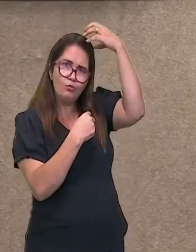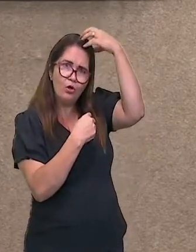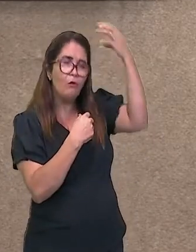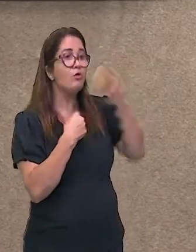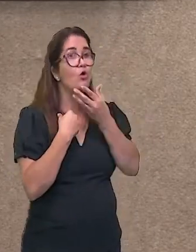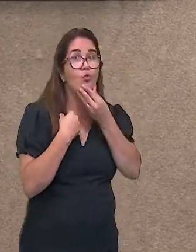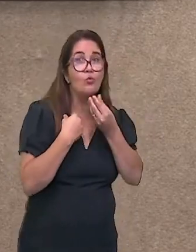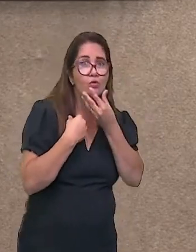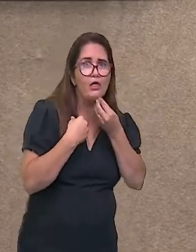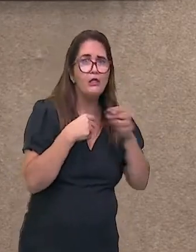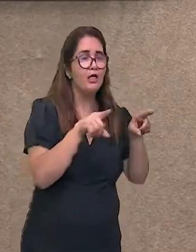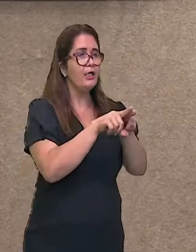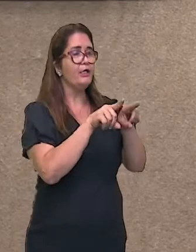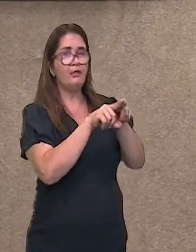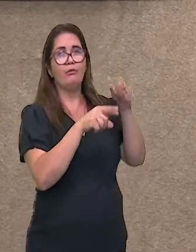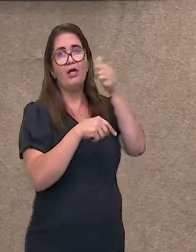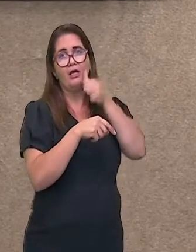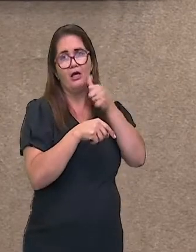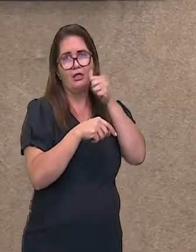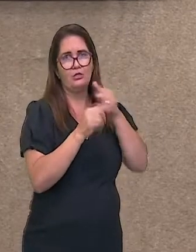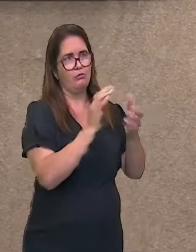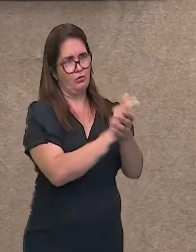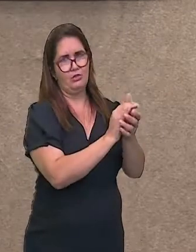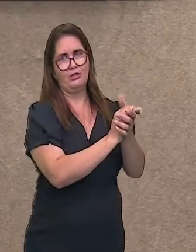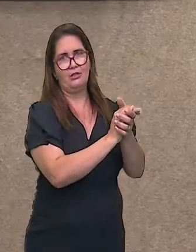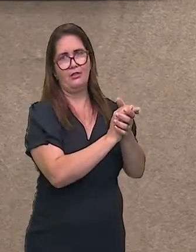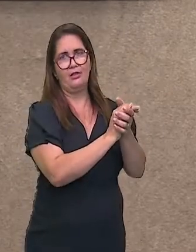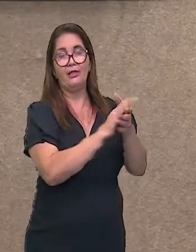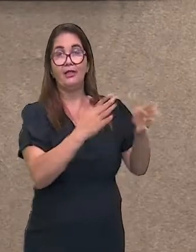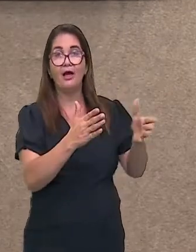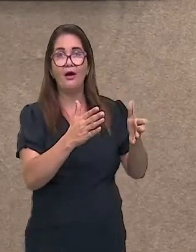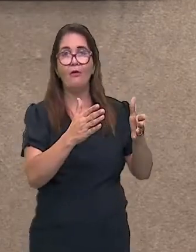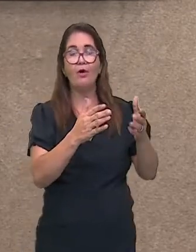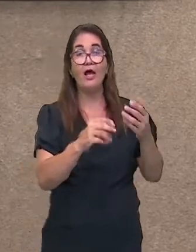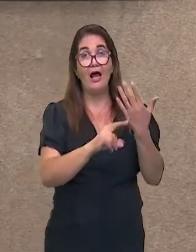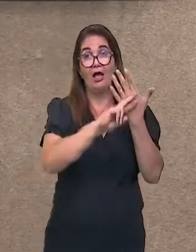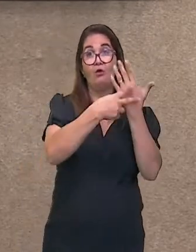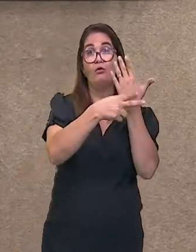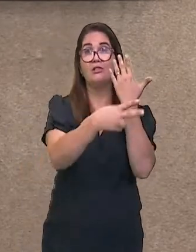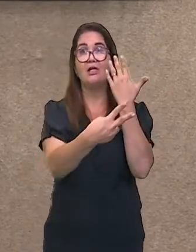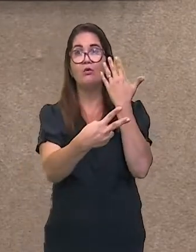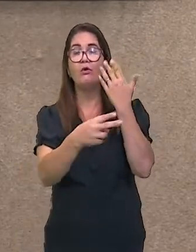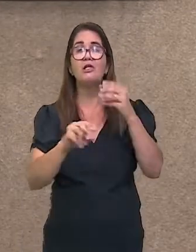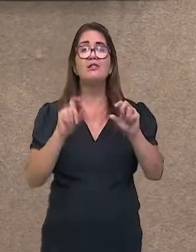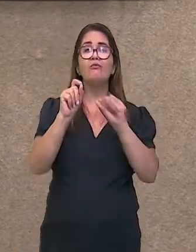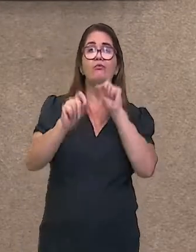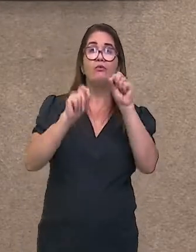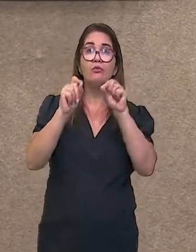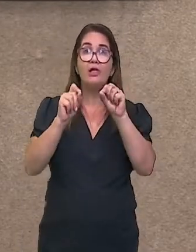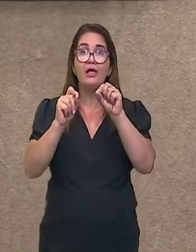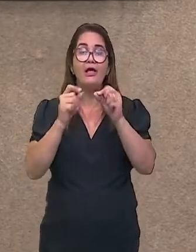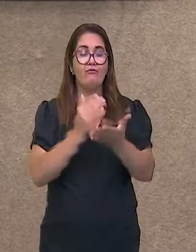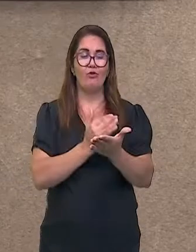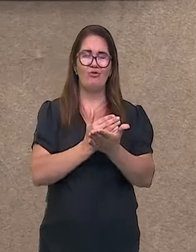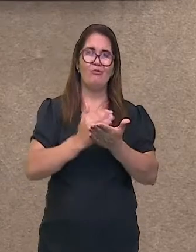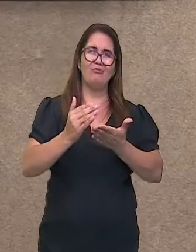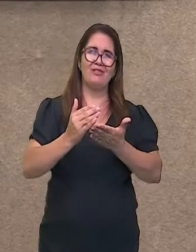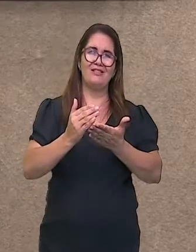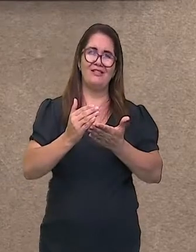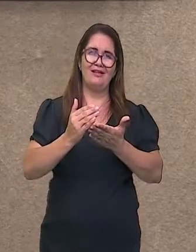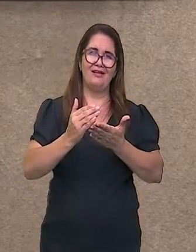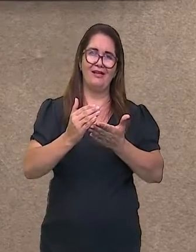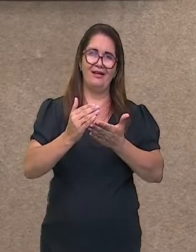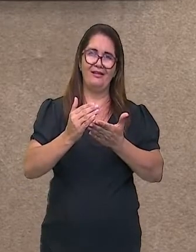assassinando ambos, ou seja, o arquiduque e a arquiduquesa. A consequência direta foi a crise